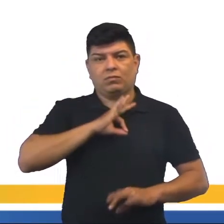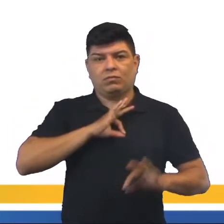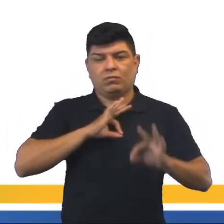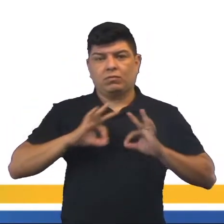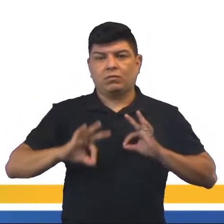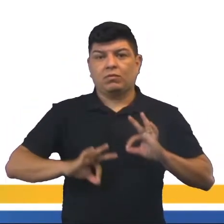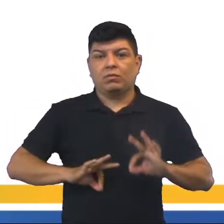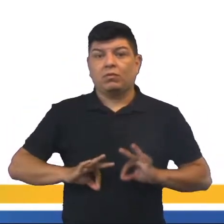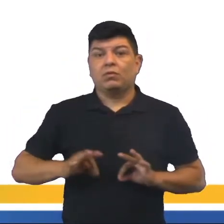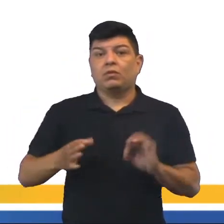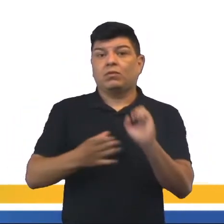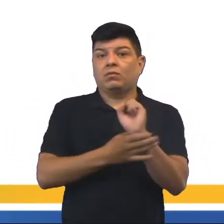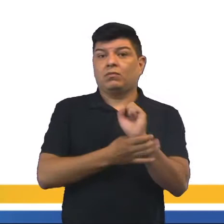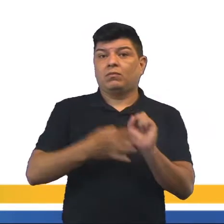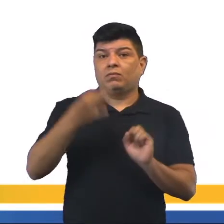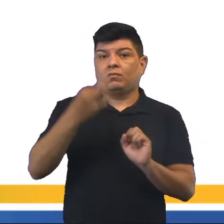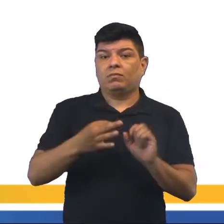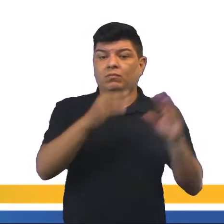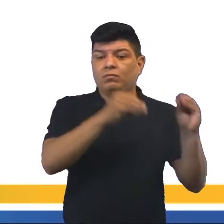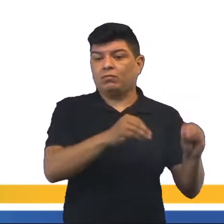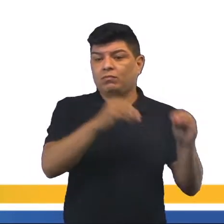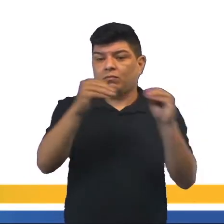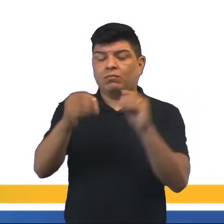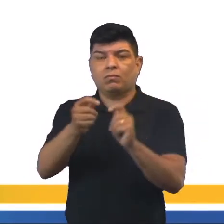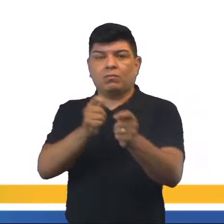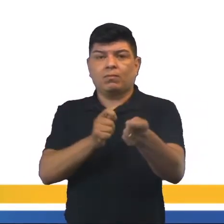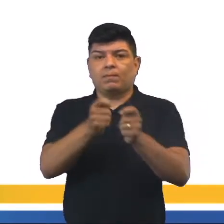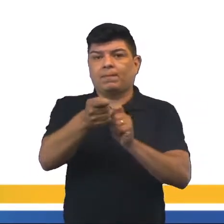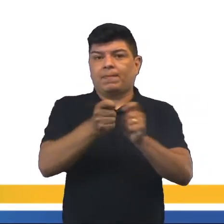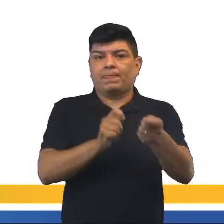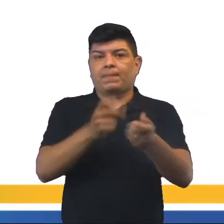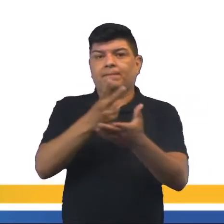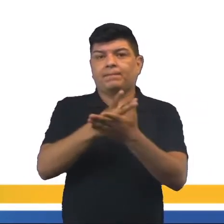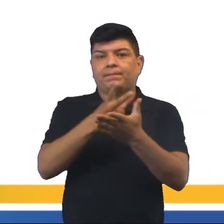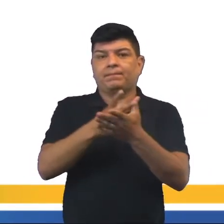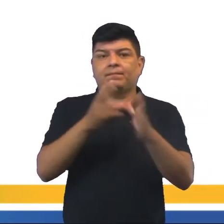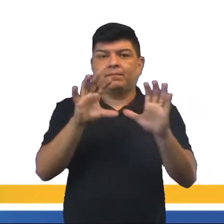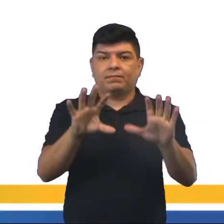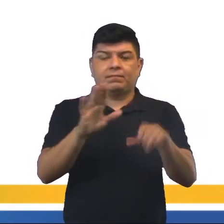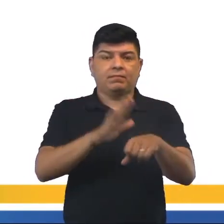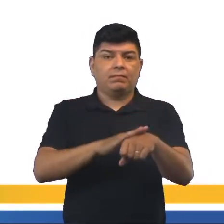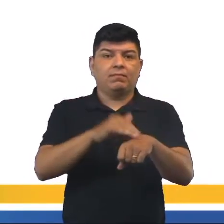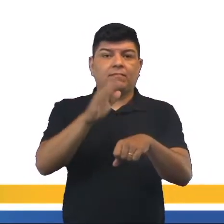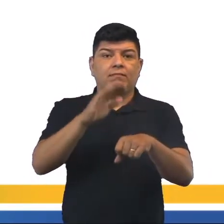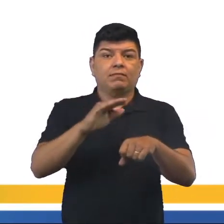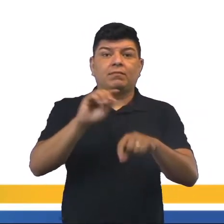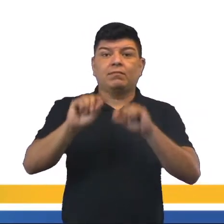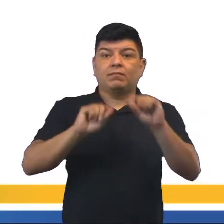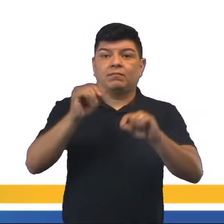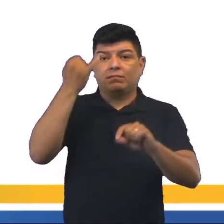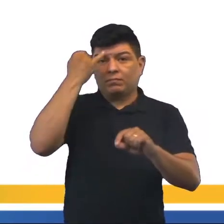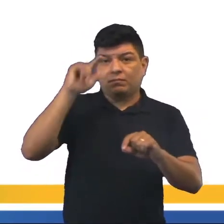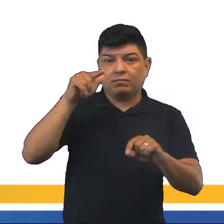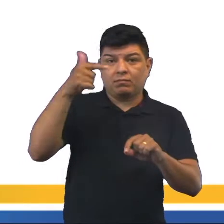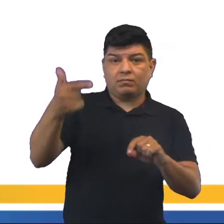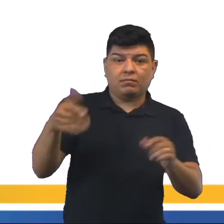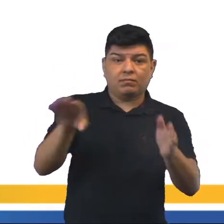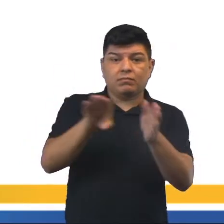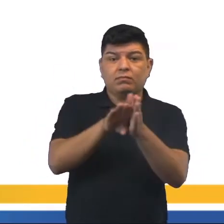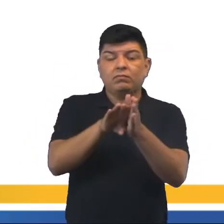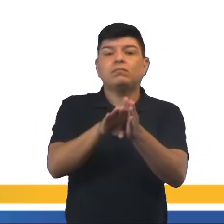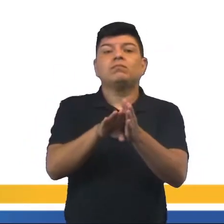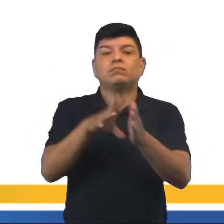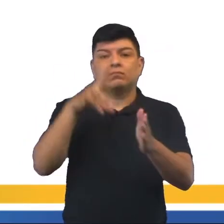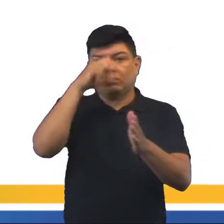desejavam garantir uma transição controlada sem que os setores mais radicais da oposição chegassem ao poder.